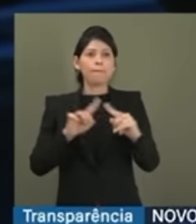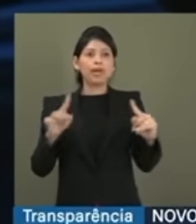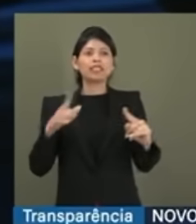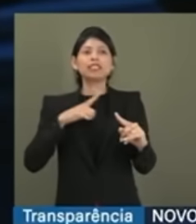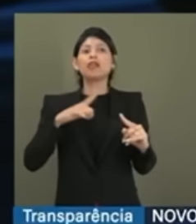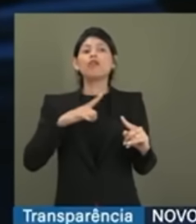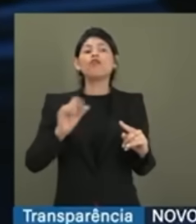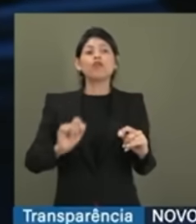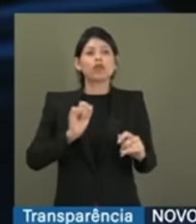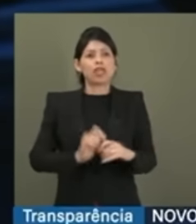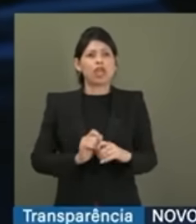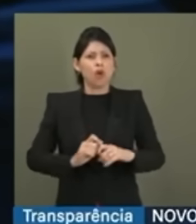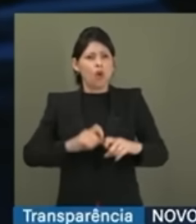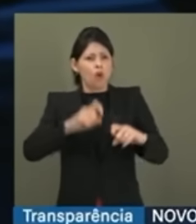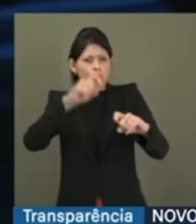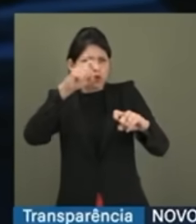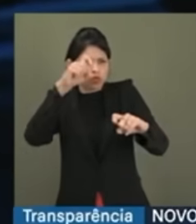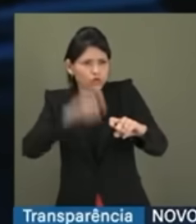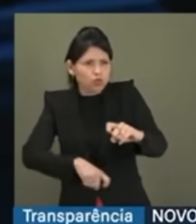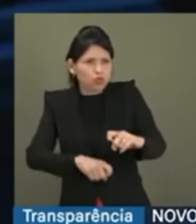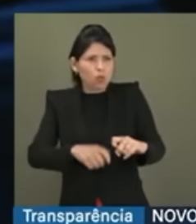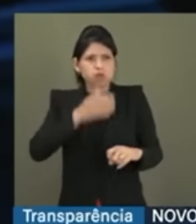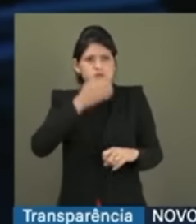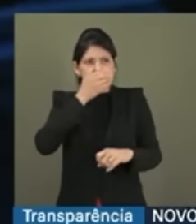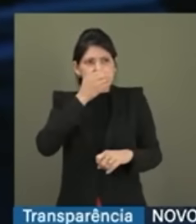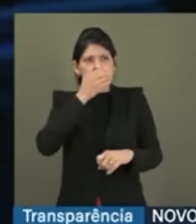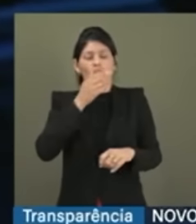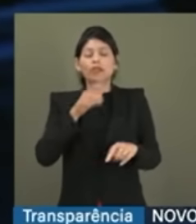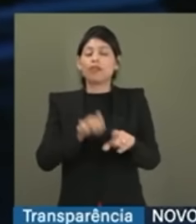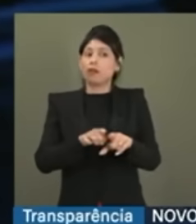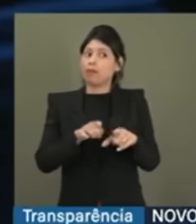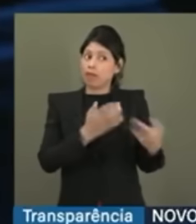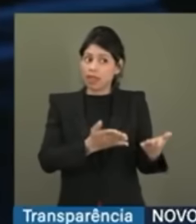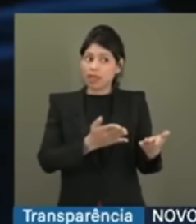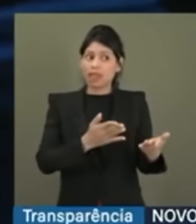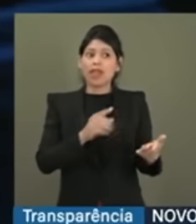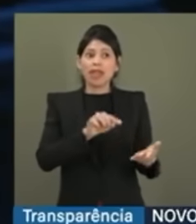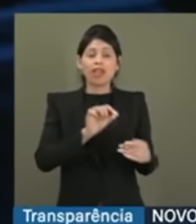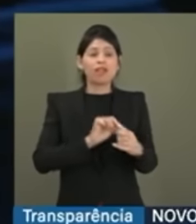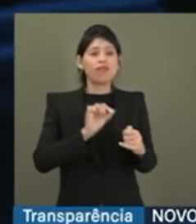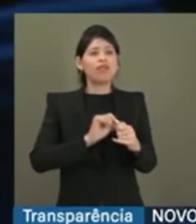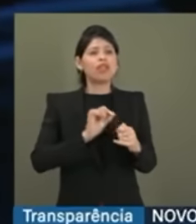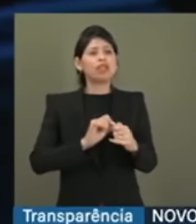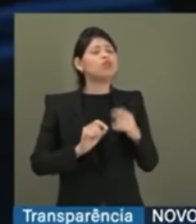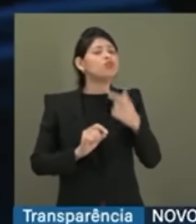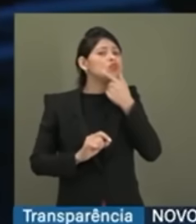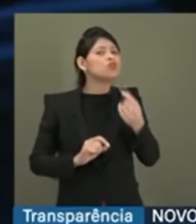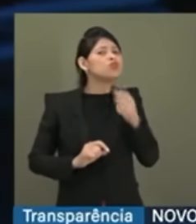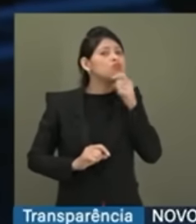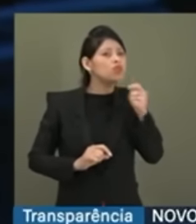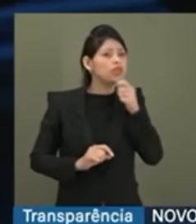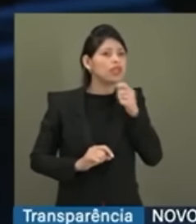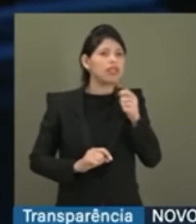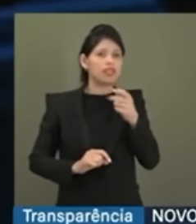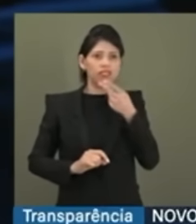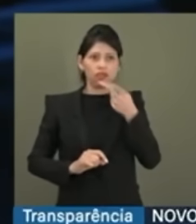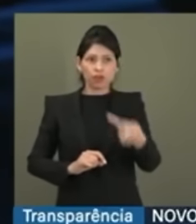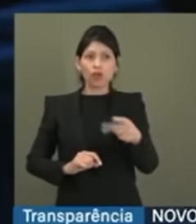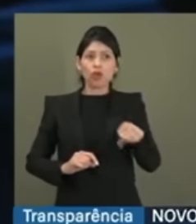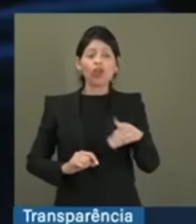pavinato além de ser um sujeito Cristão conservador defensor da família e das crianças tem um